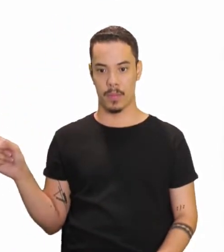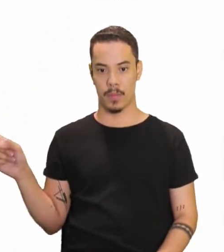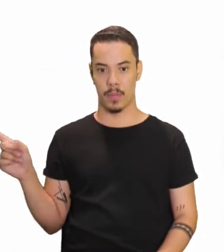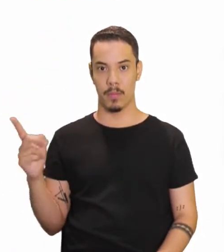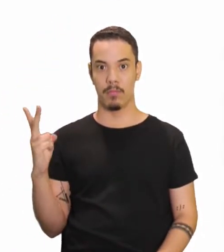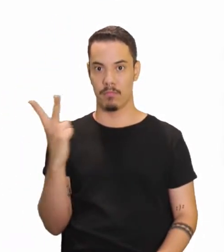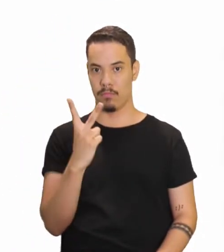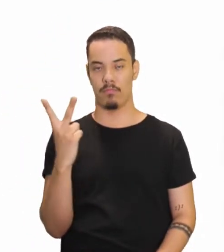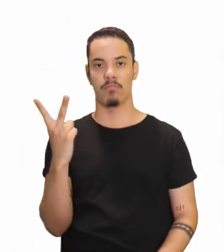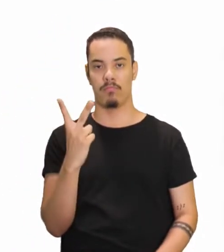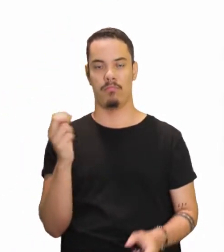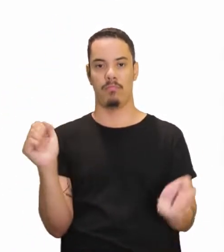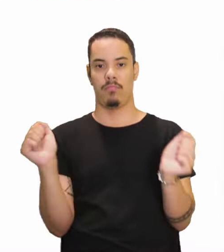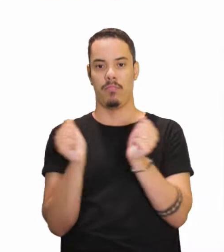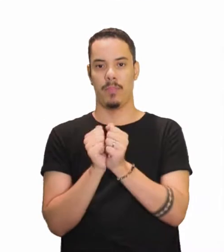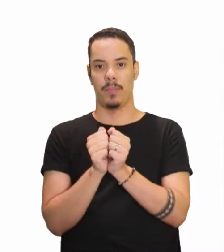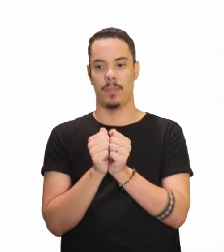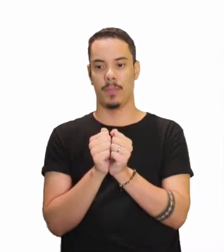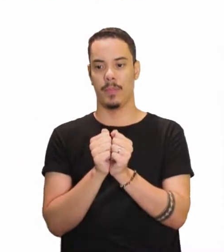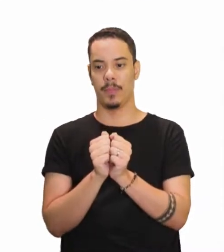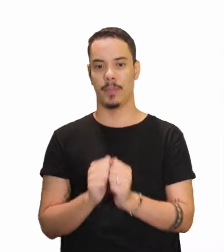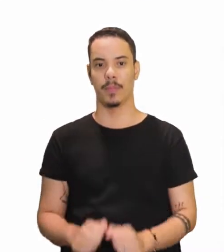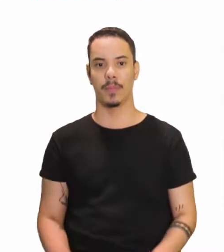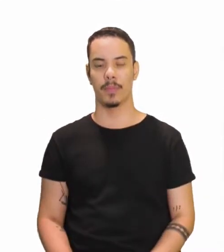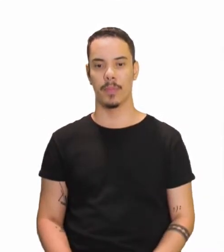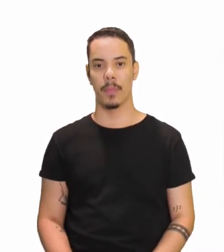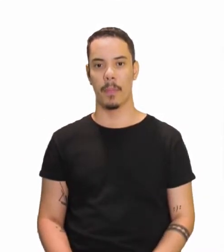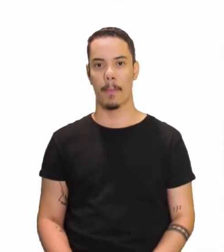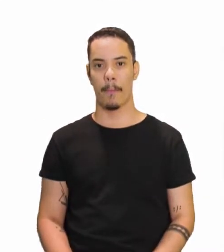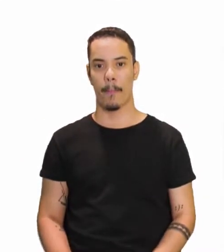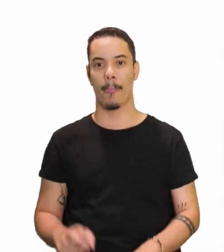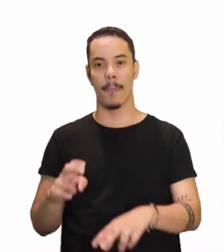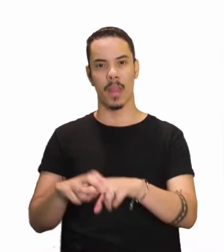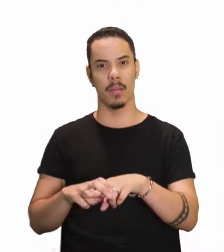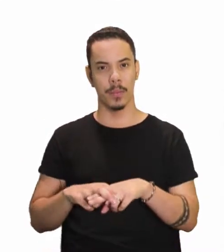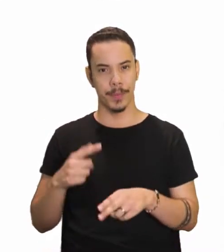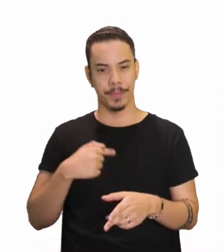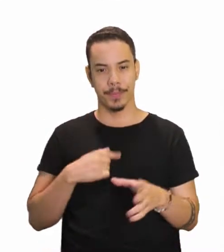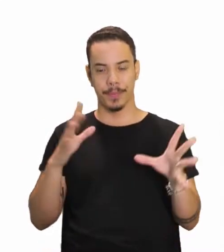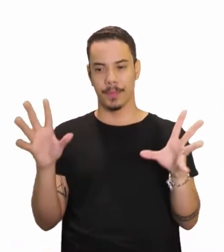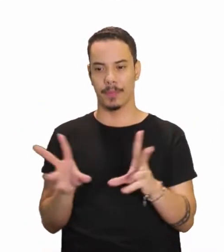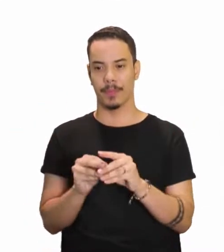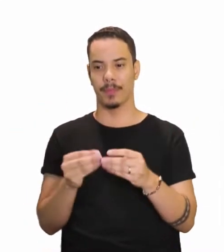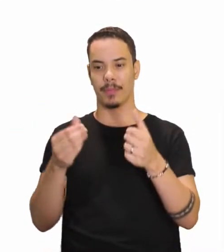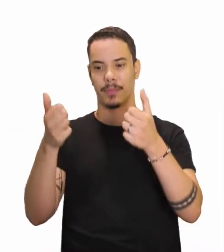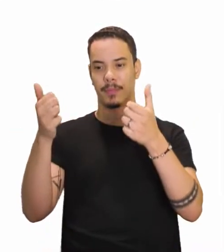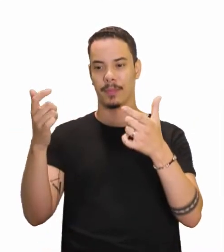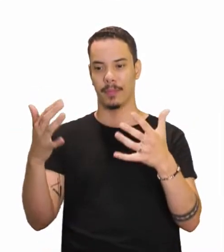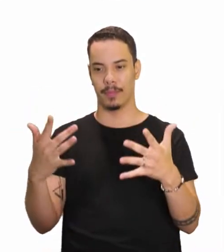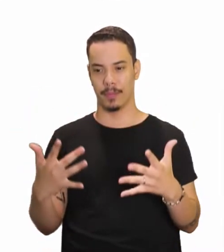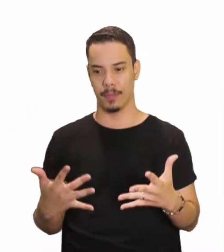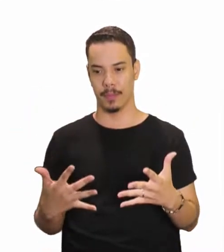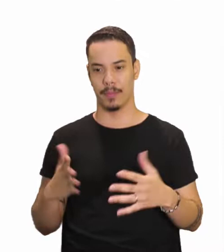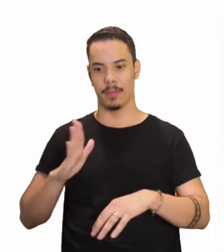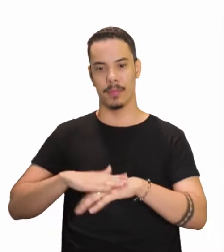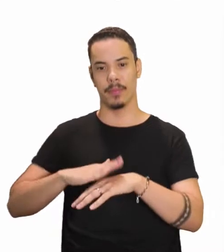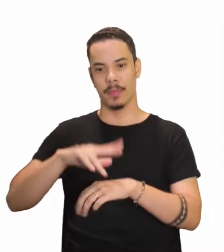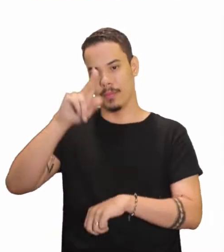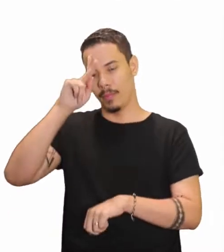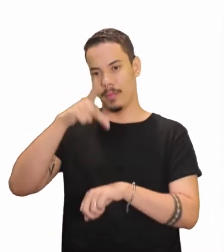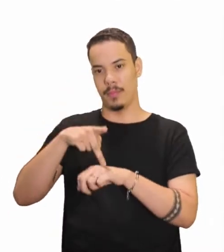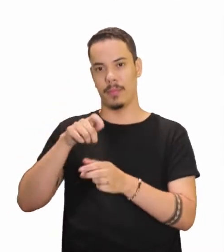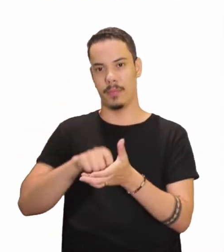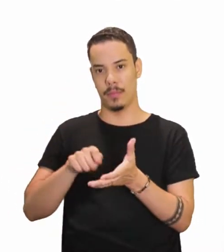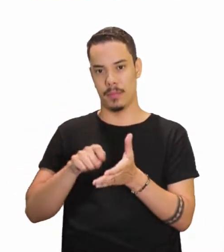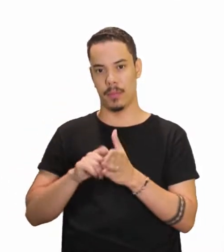Dom João III, tá certo? Então aí um pouquinho para você do nosso autor, né, lá